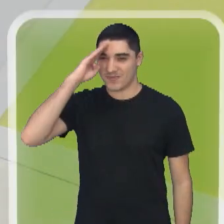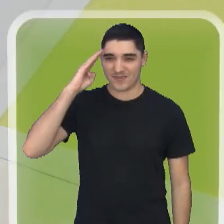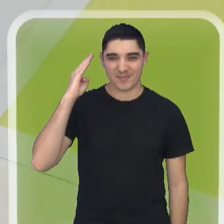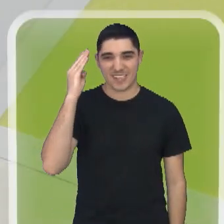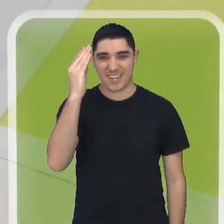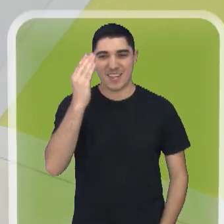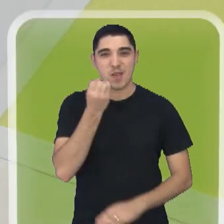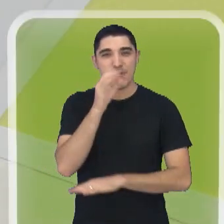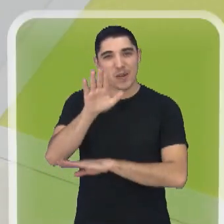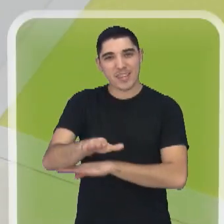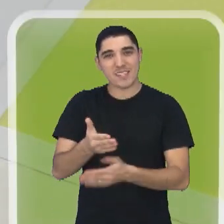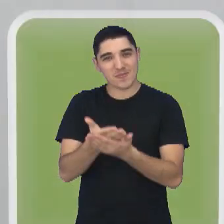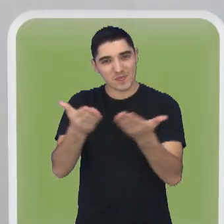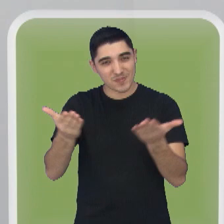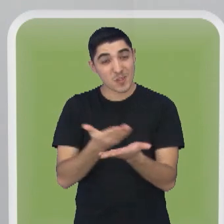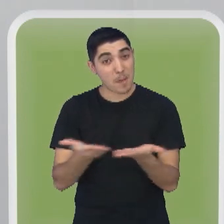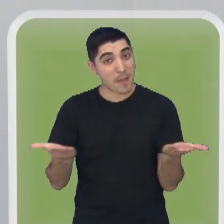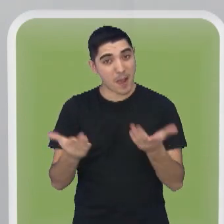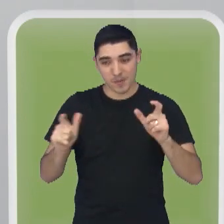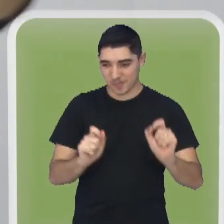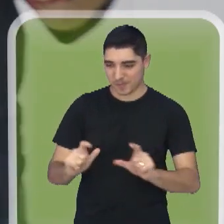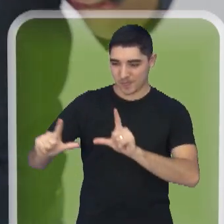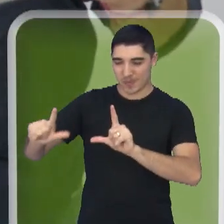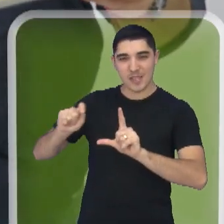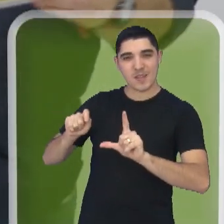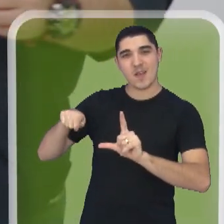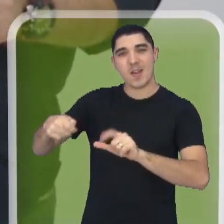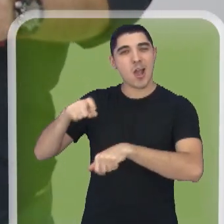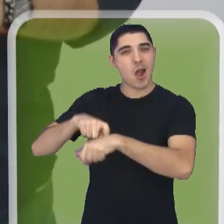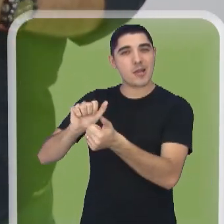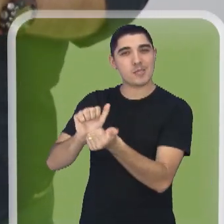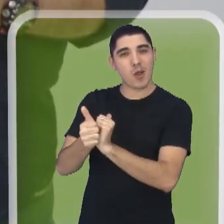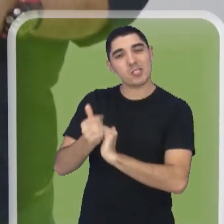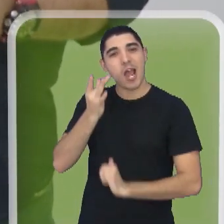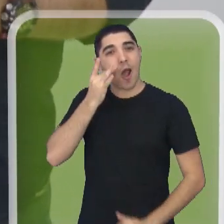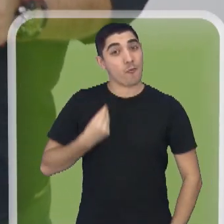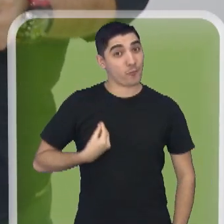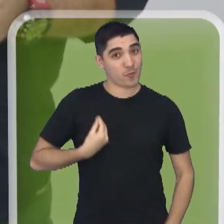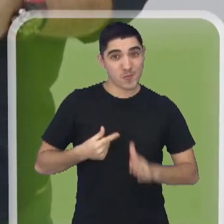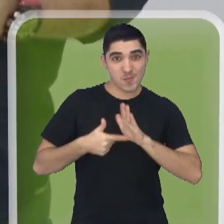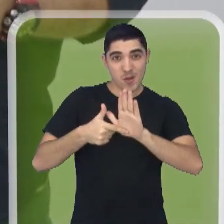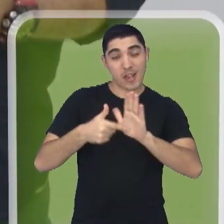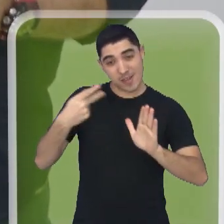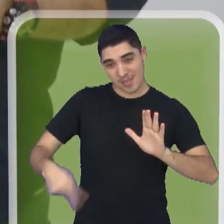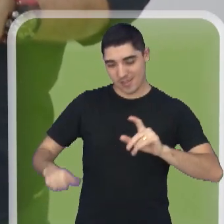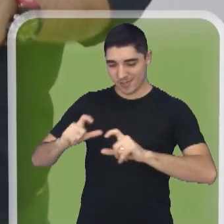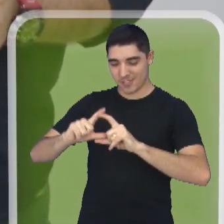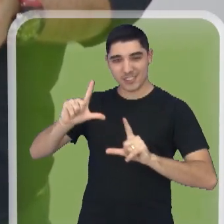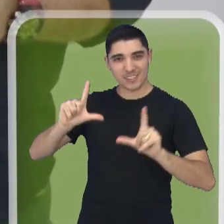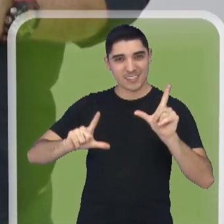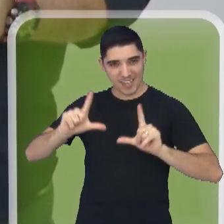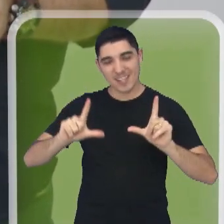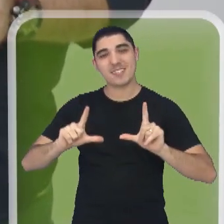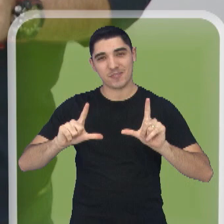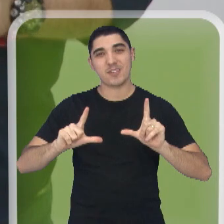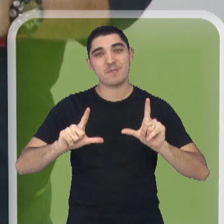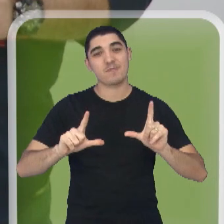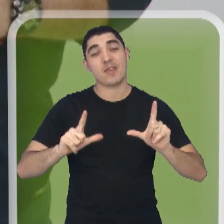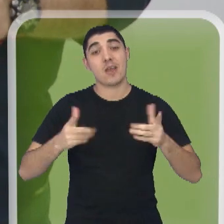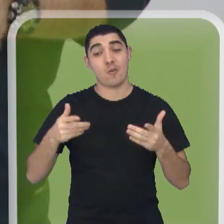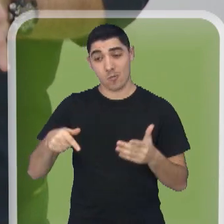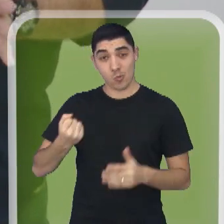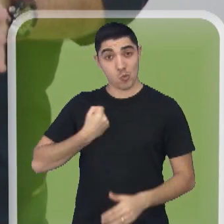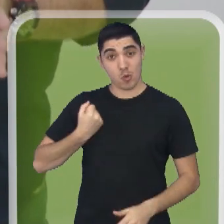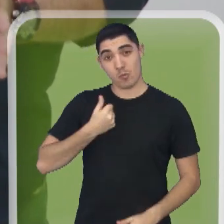Salve, salve, galera! Uma boa tarde pra você. Está começando o Ao Vivaço, o programa Hora do Esporte, aqui na tela da TV Câmara de São José dos Campos.